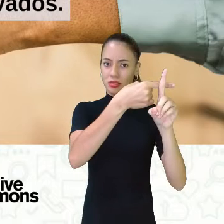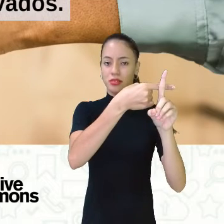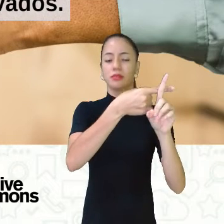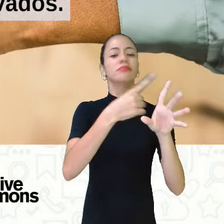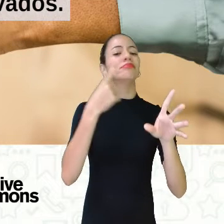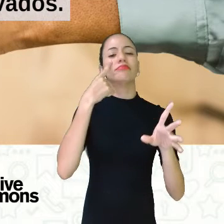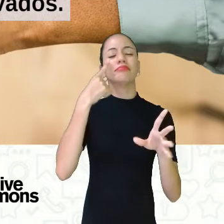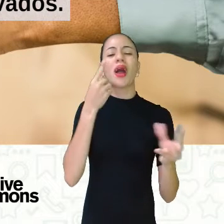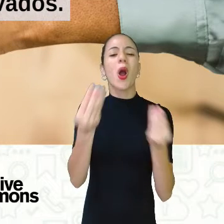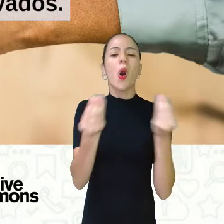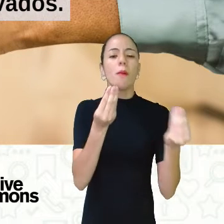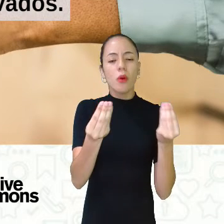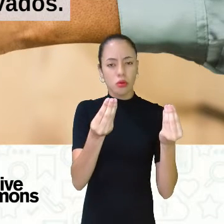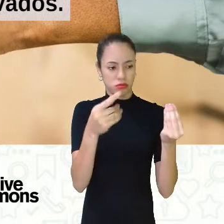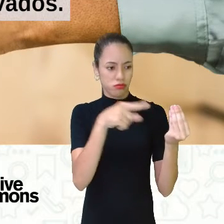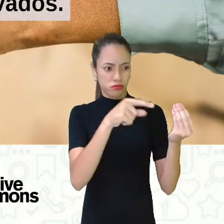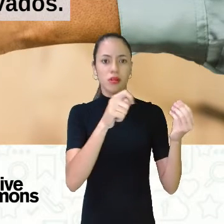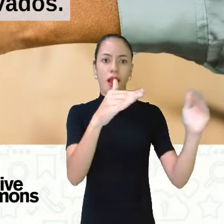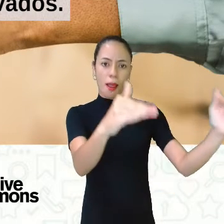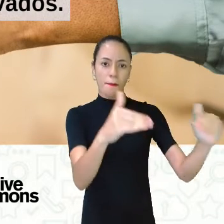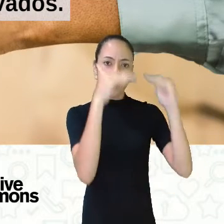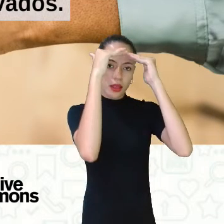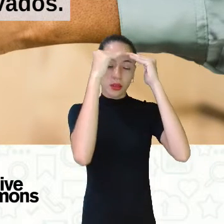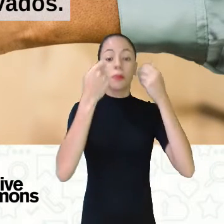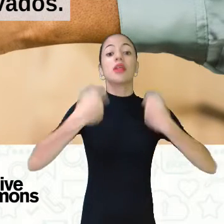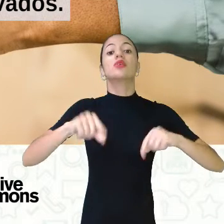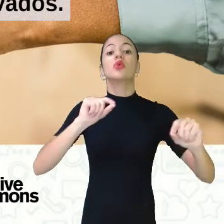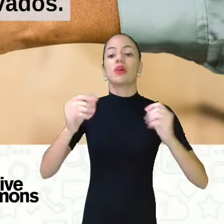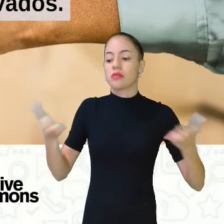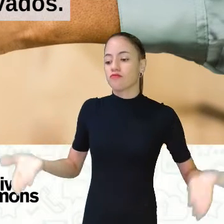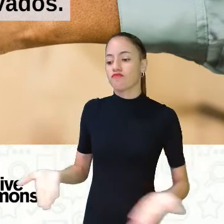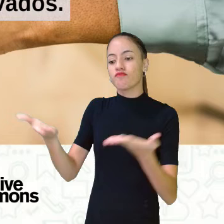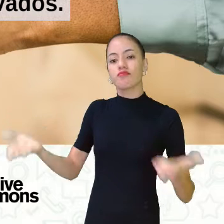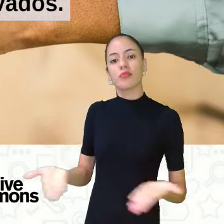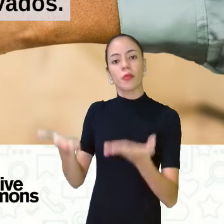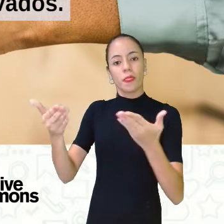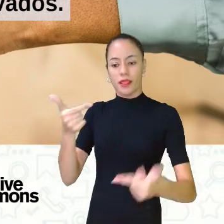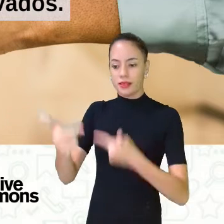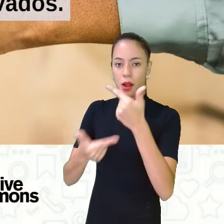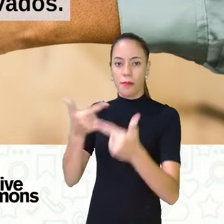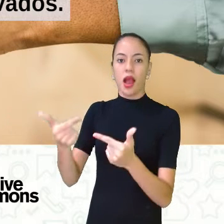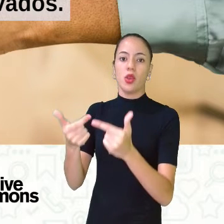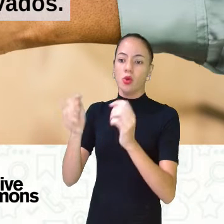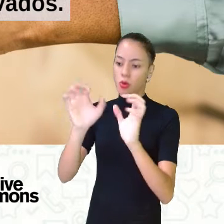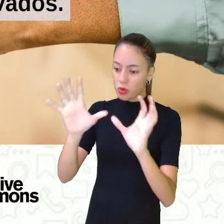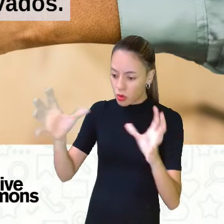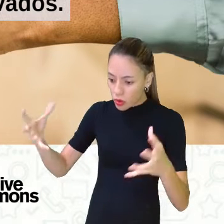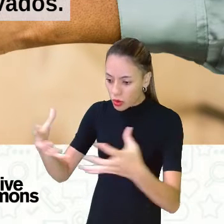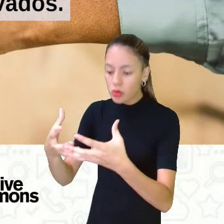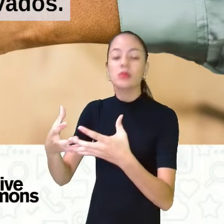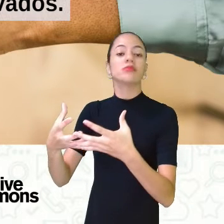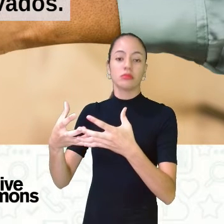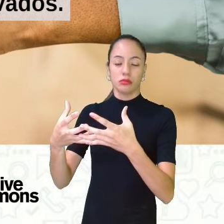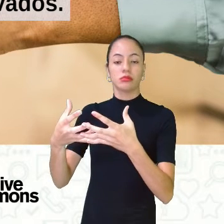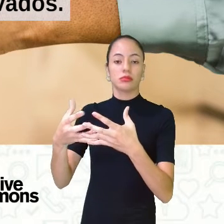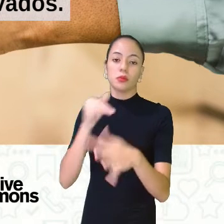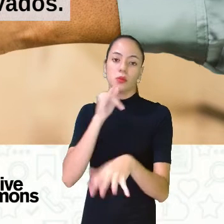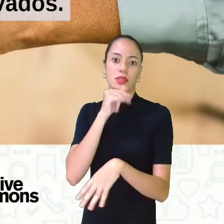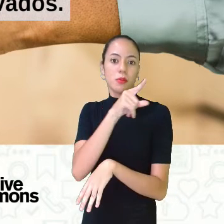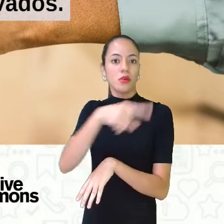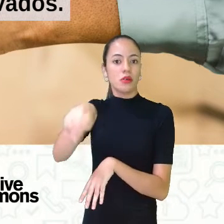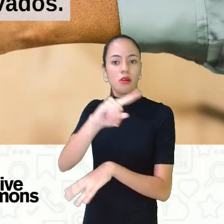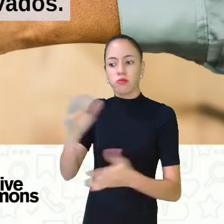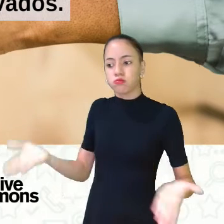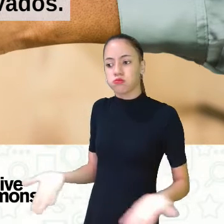quê? Ó? Estimular nas empresas o trabalho em equipe, aumentar aí, ó, a questão da aumentando, porque quando você